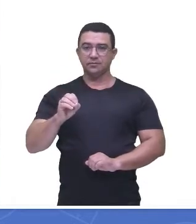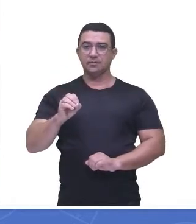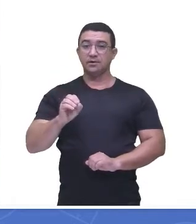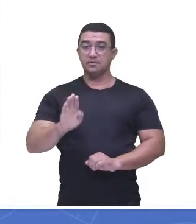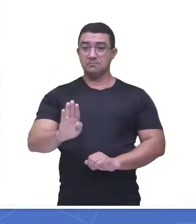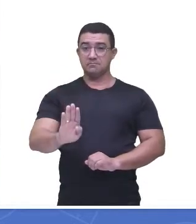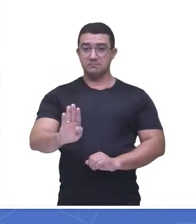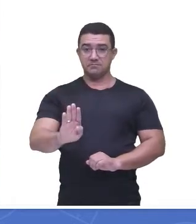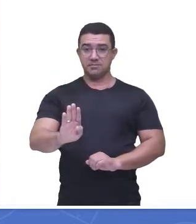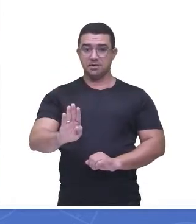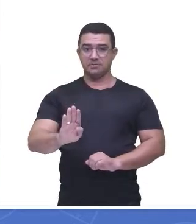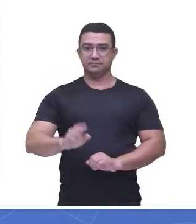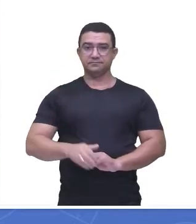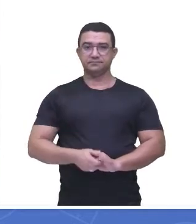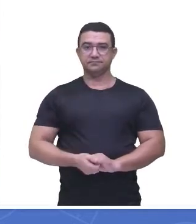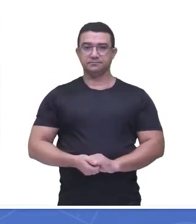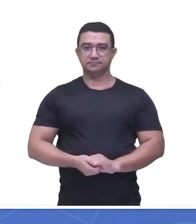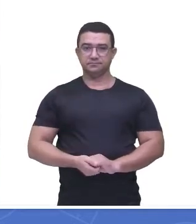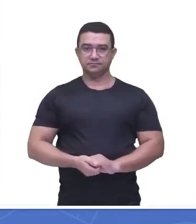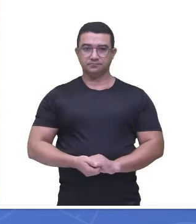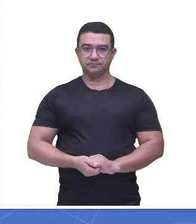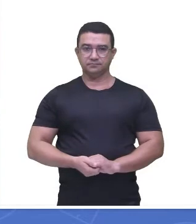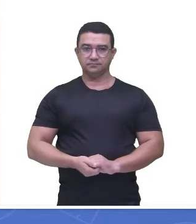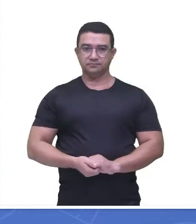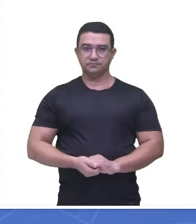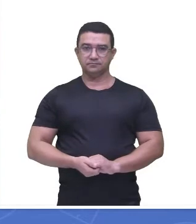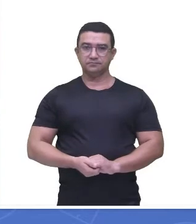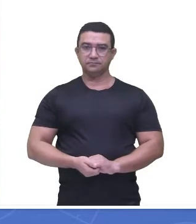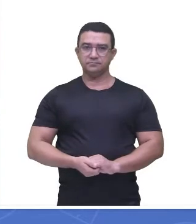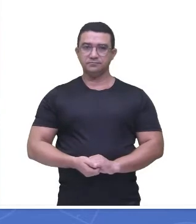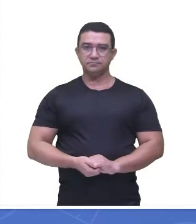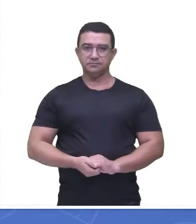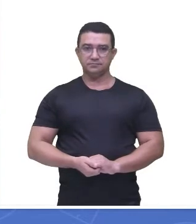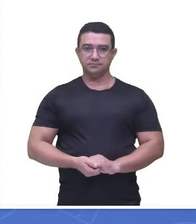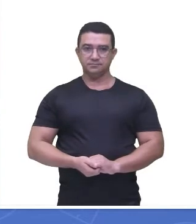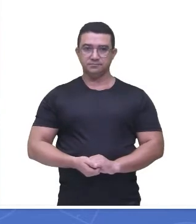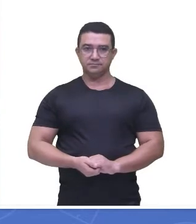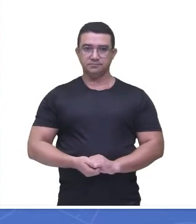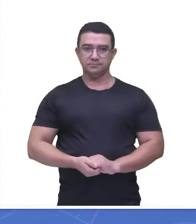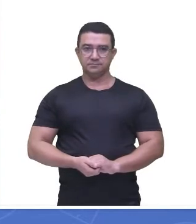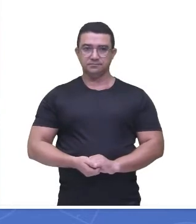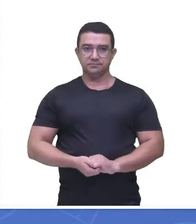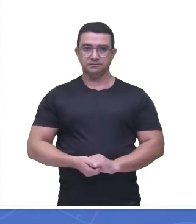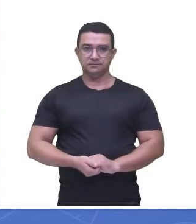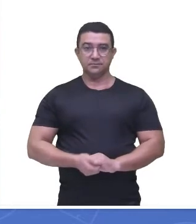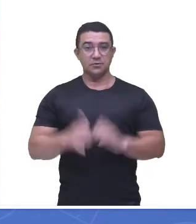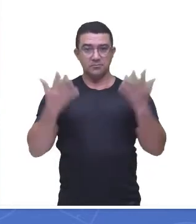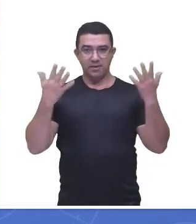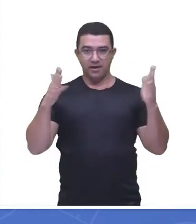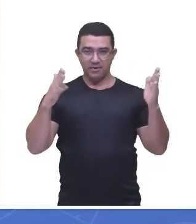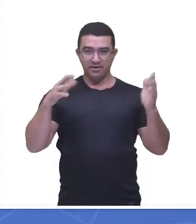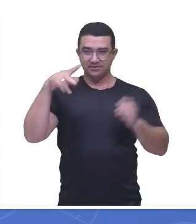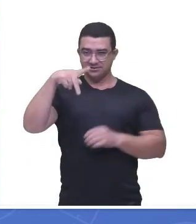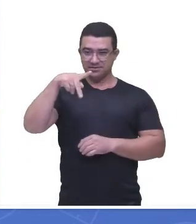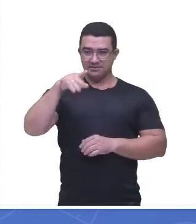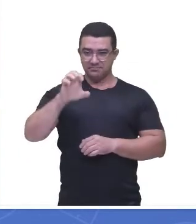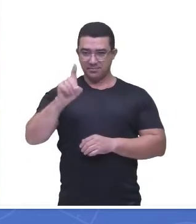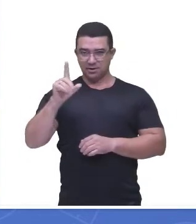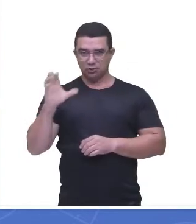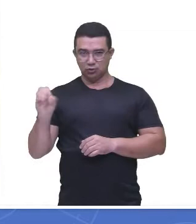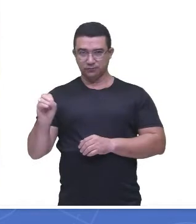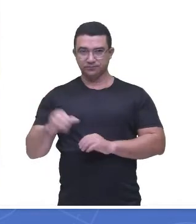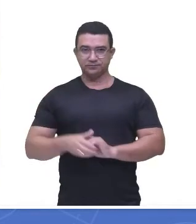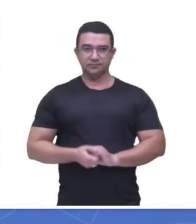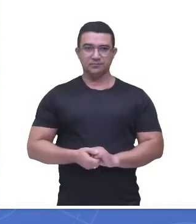Fiuza, Coronel Fiuza, desculpa, Careiro da Várzea, alternativa B. Parabéns, Pedro. Quem